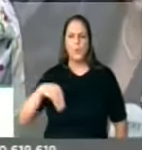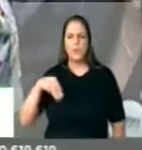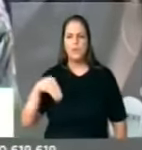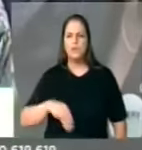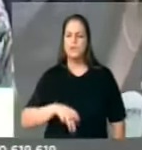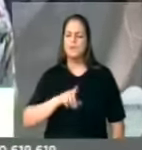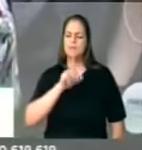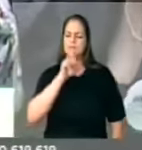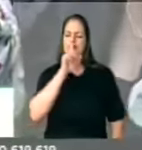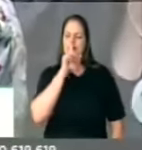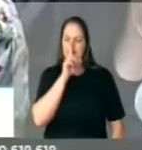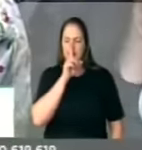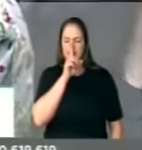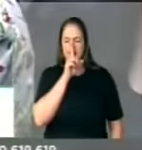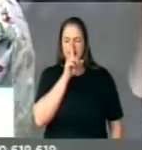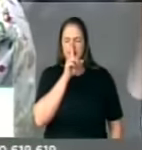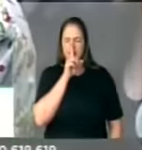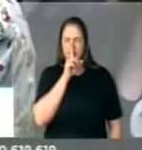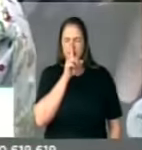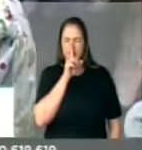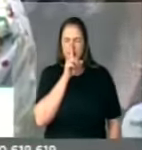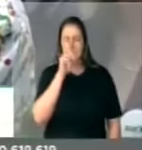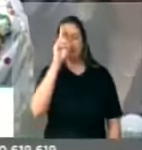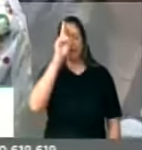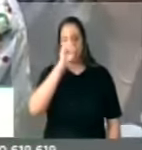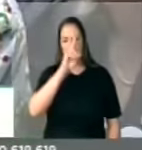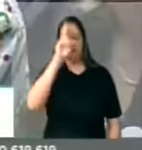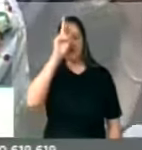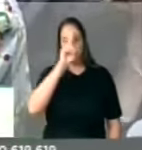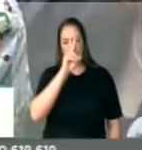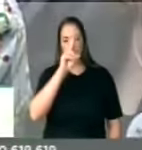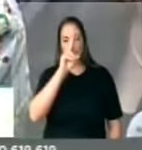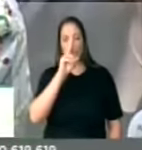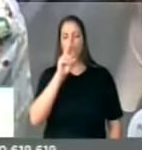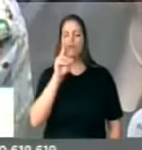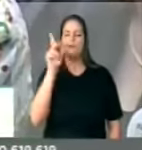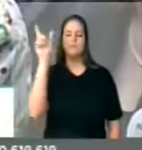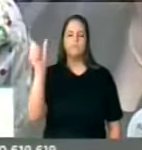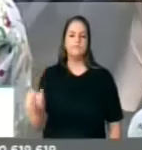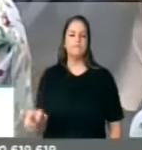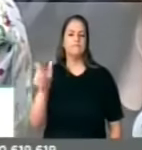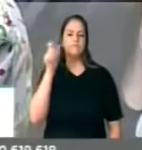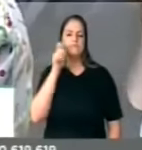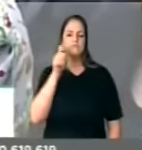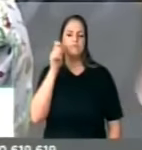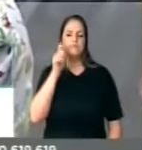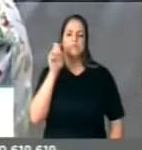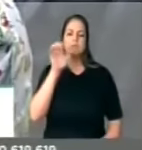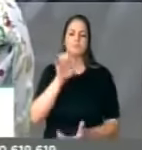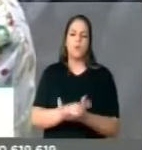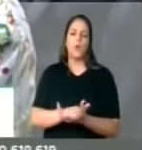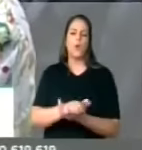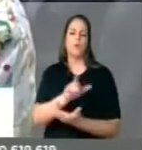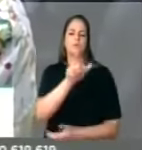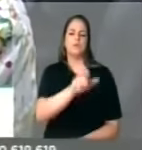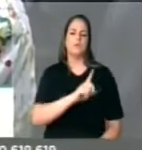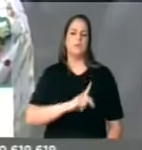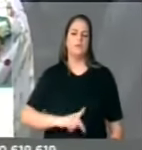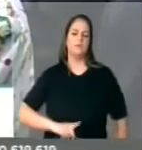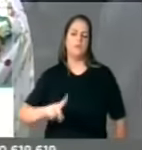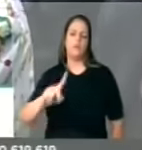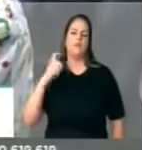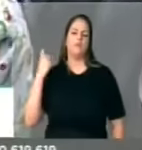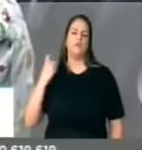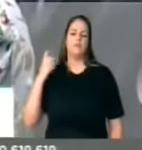senhor presidente, em homenagem à ex-primeira-dama do Brasil. E a família também